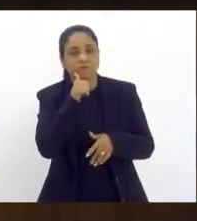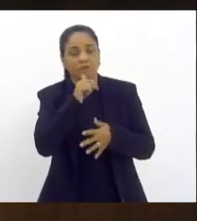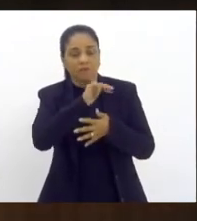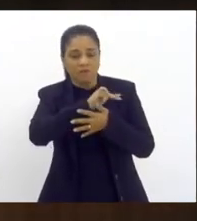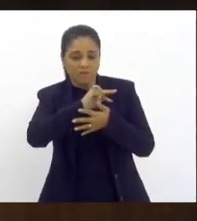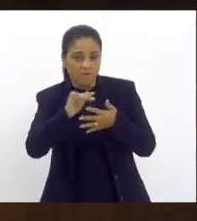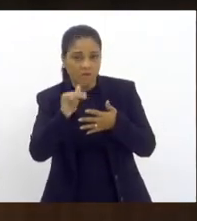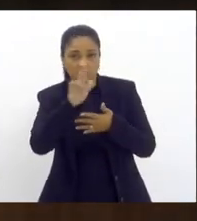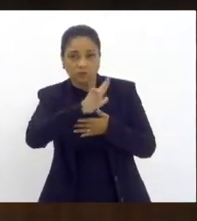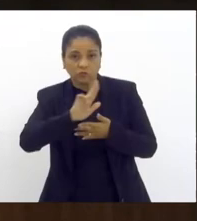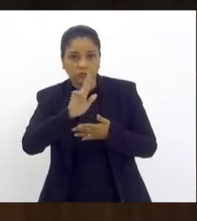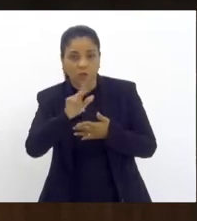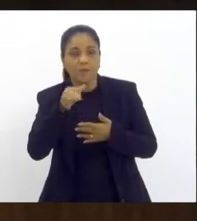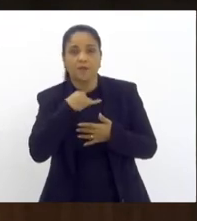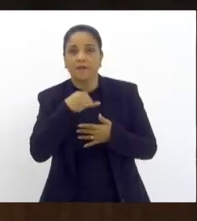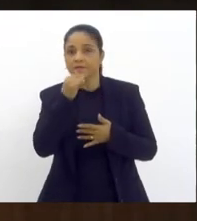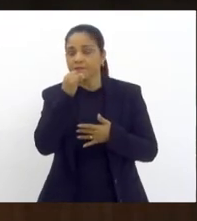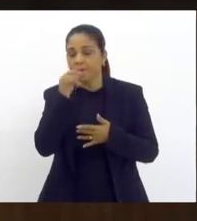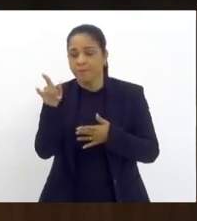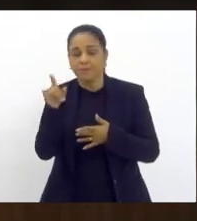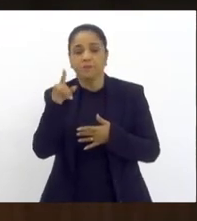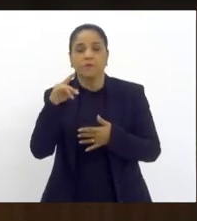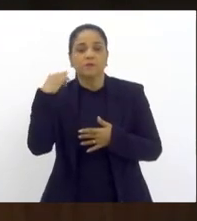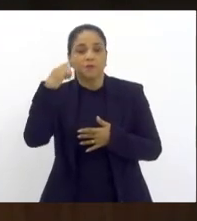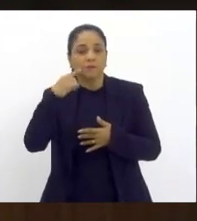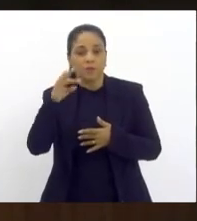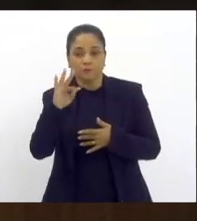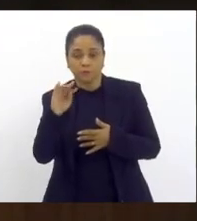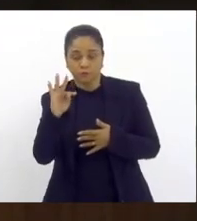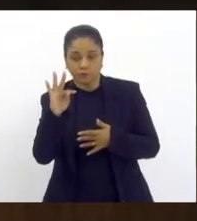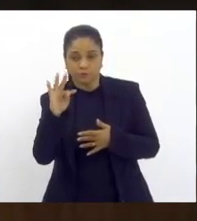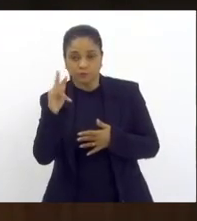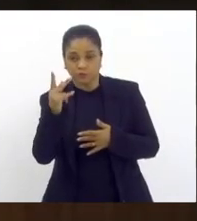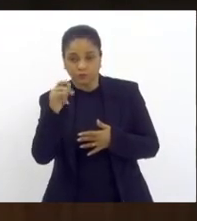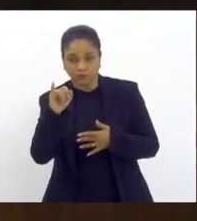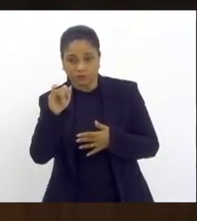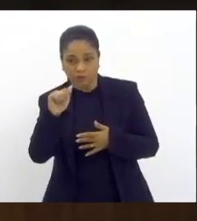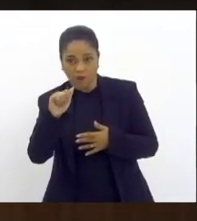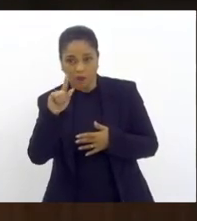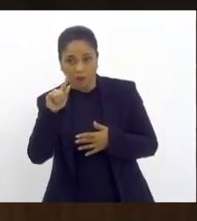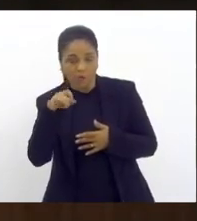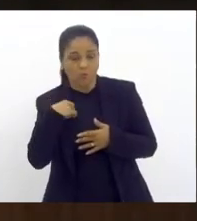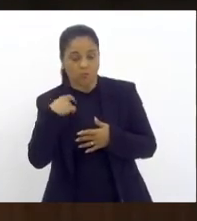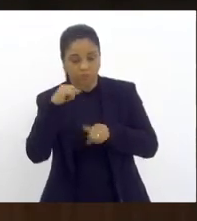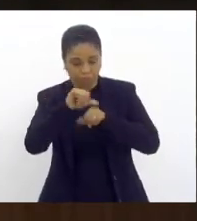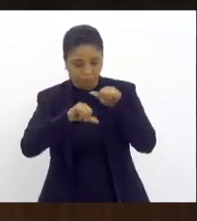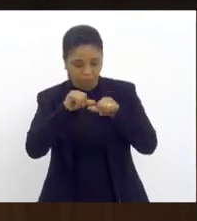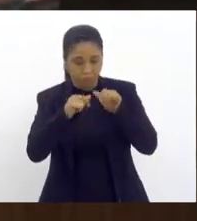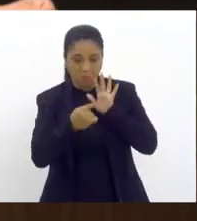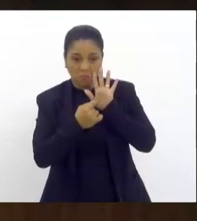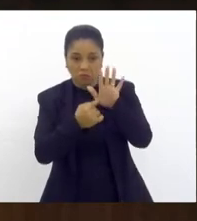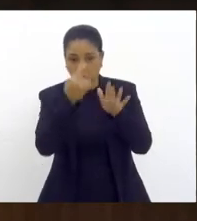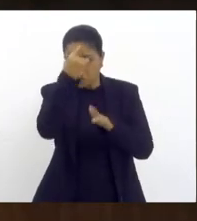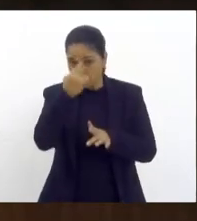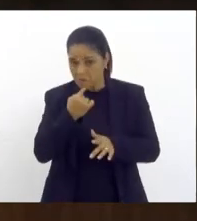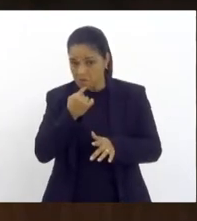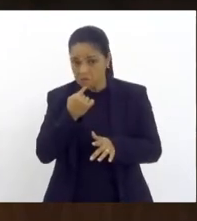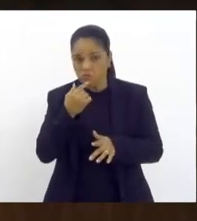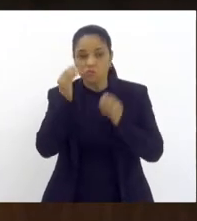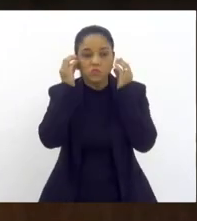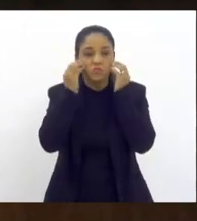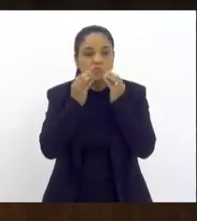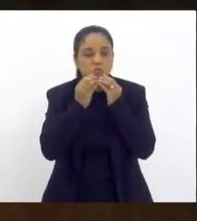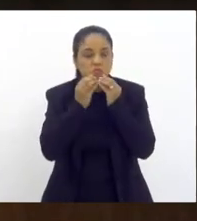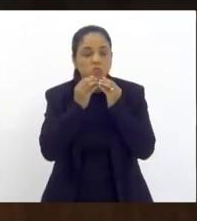Esse caso que o nosso amigo deputado Tiago falou, ele esqueceu de falar que essa mulher, que é um homem, agrediu a